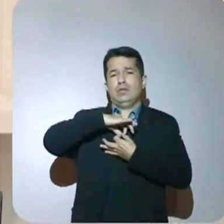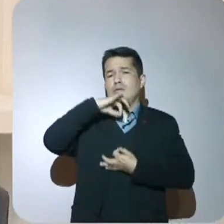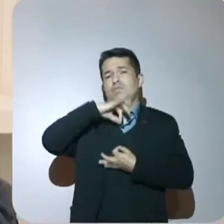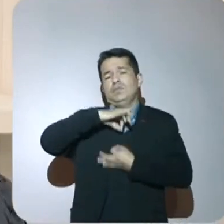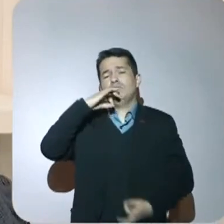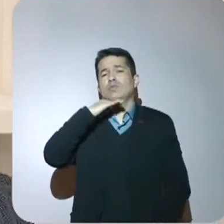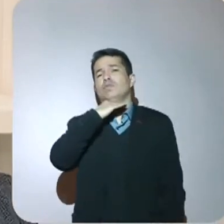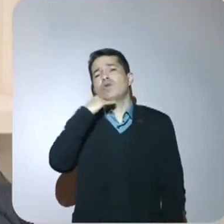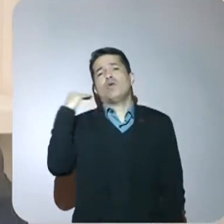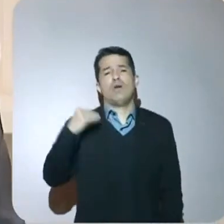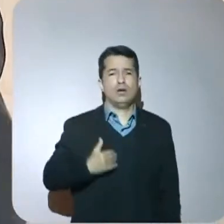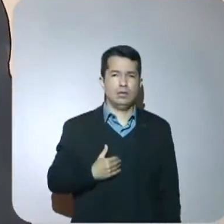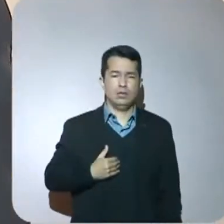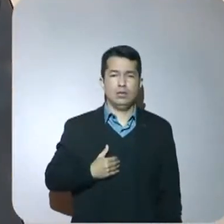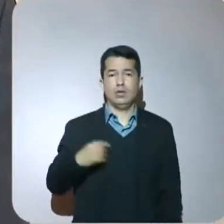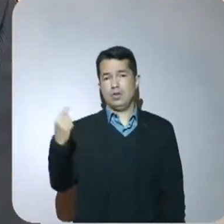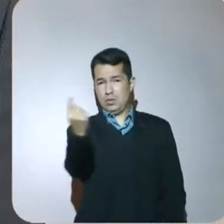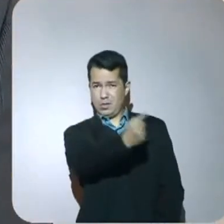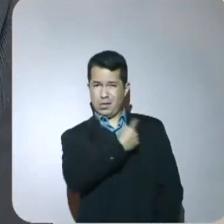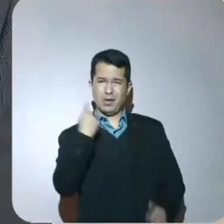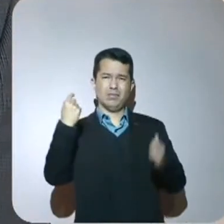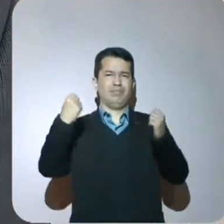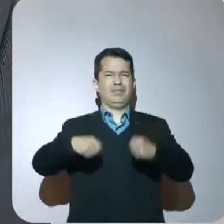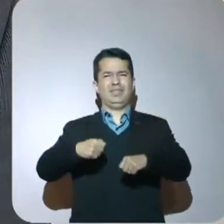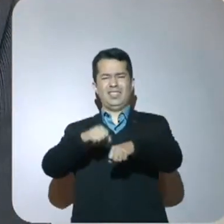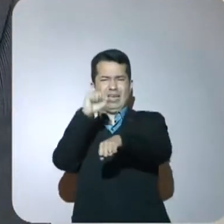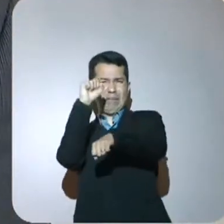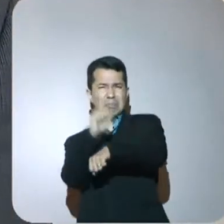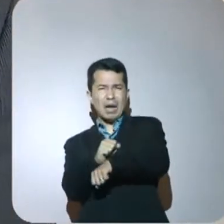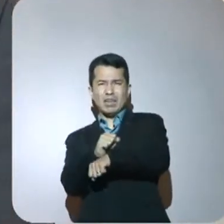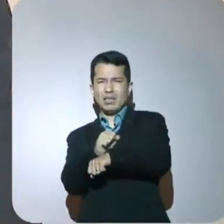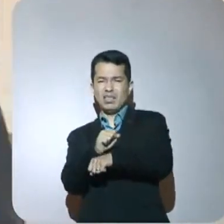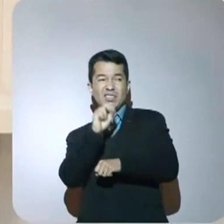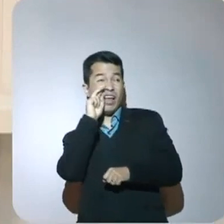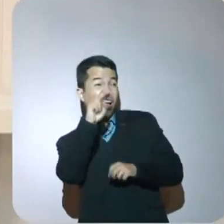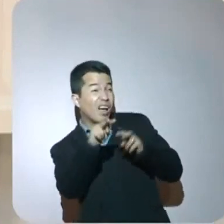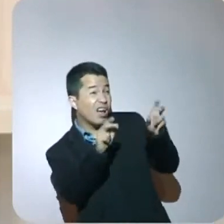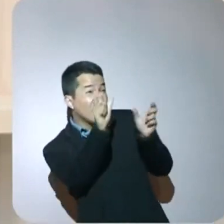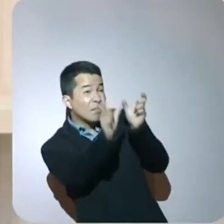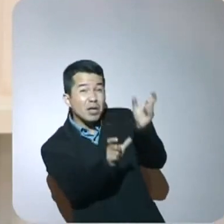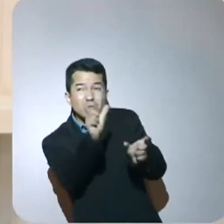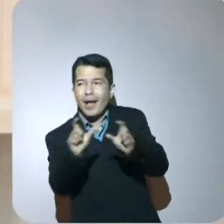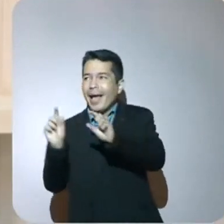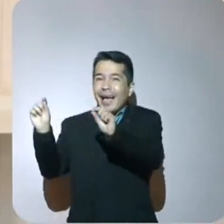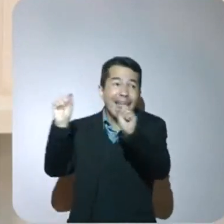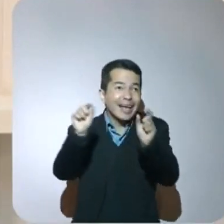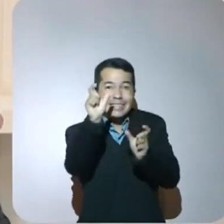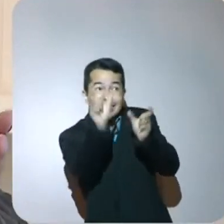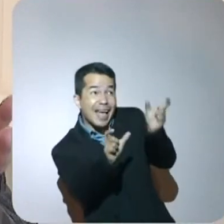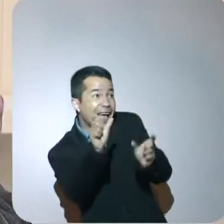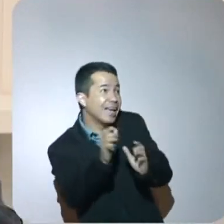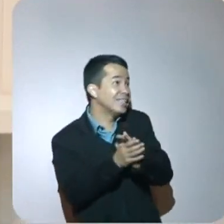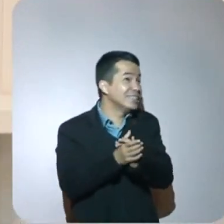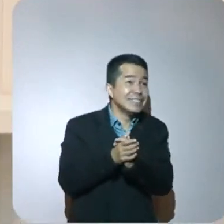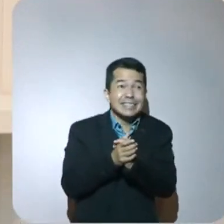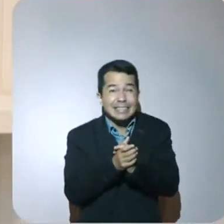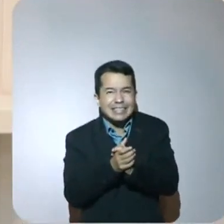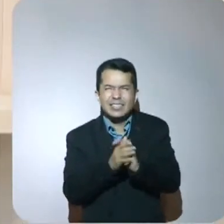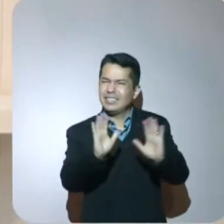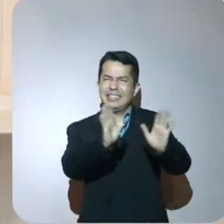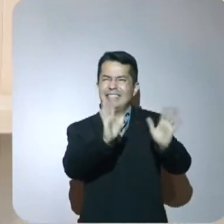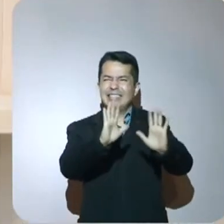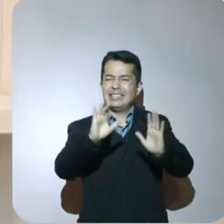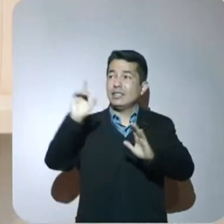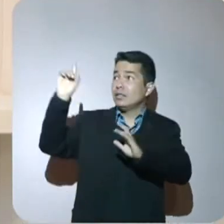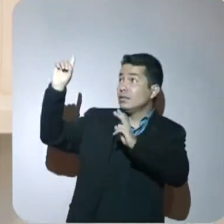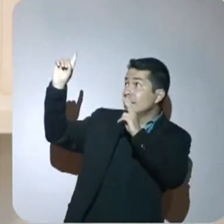pessoas e olhe para Jesus. Segunda dica que eu queria dar para você: Olhe para a missão e não para as